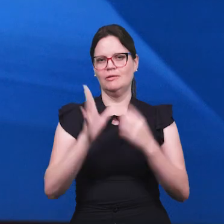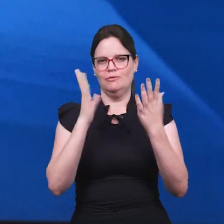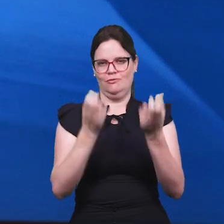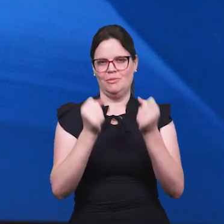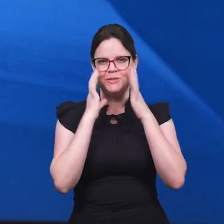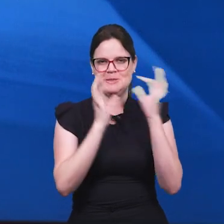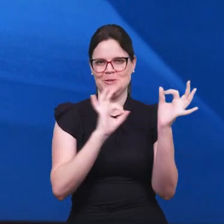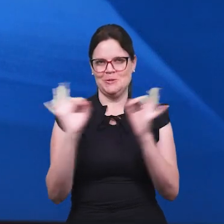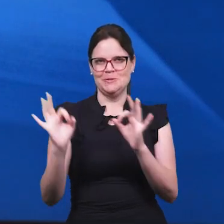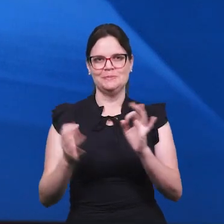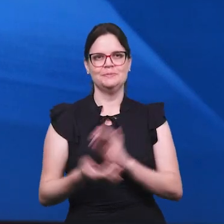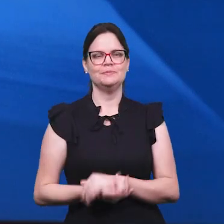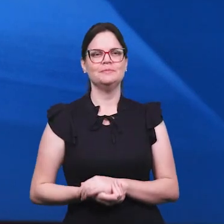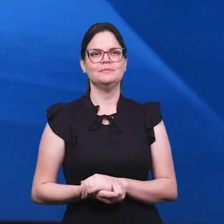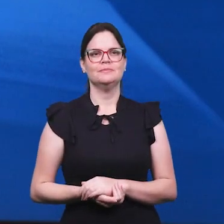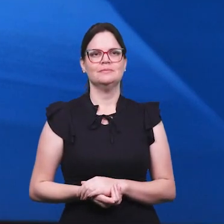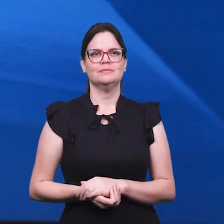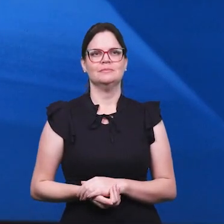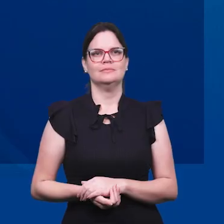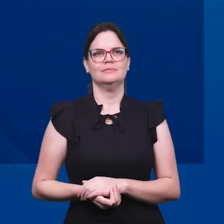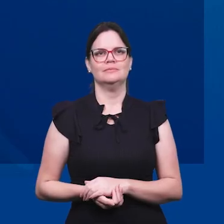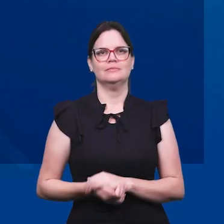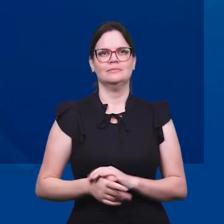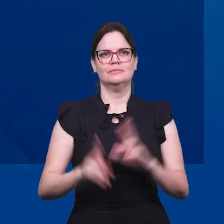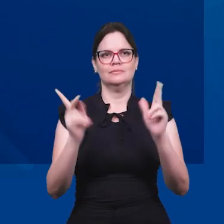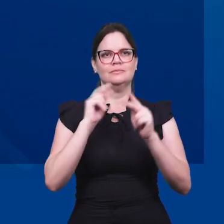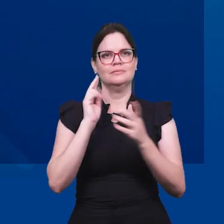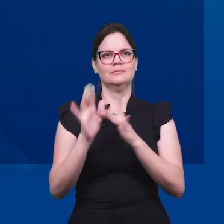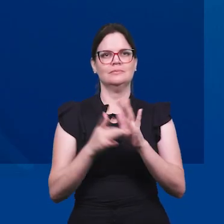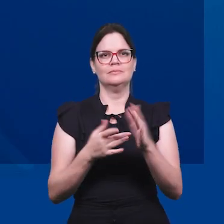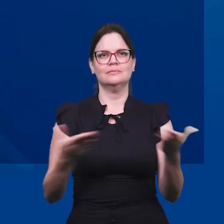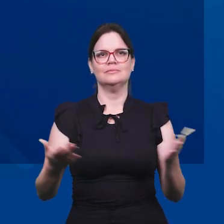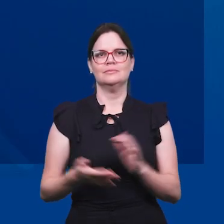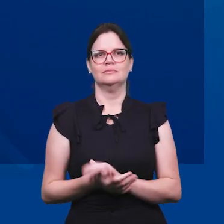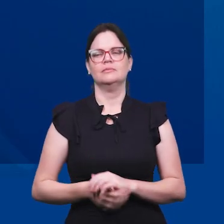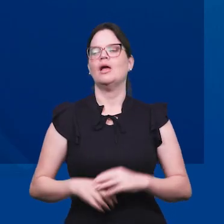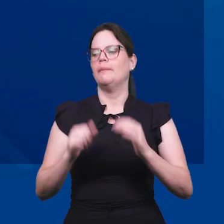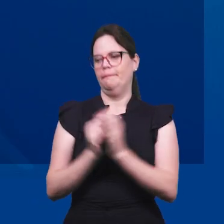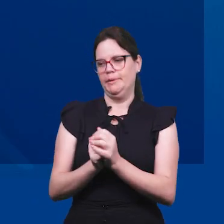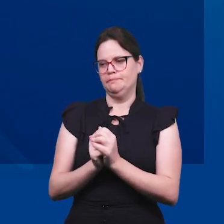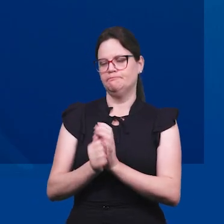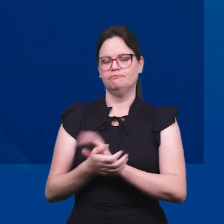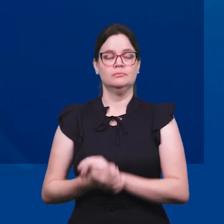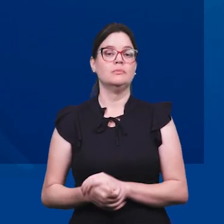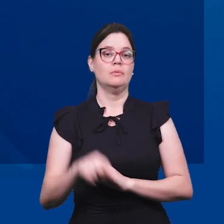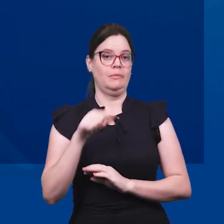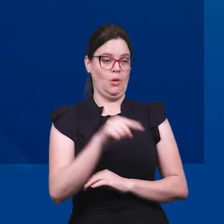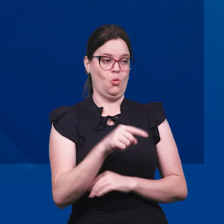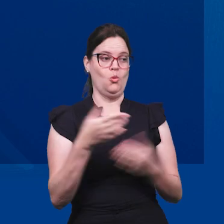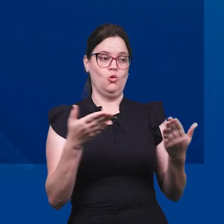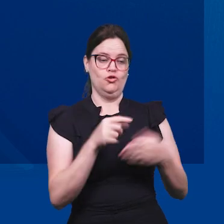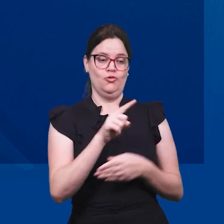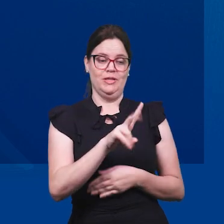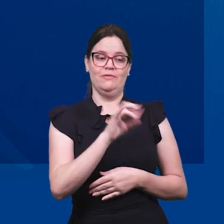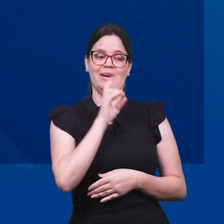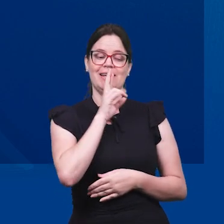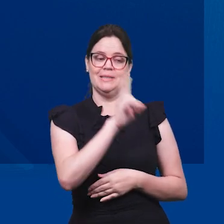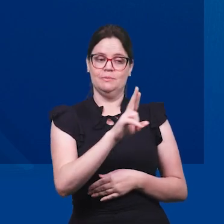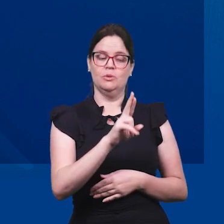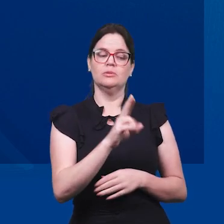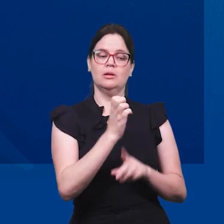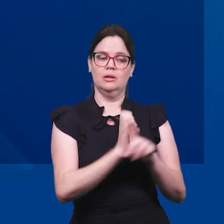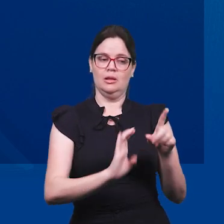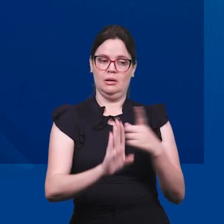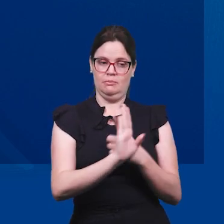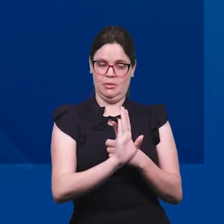Dominical. Vamos então ouvir cada um deles. A paz do Senhor Jesus. Amém. A Valentina hoje vai responder a pergunta da